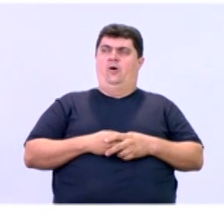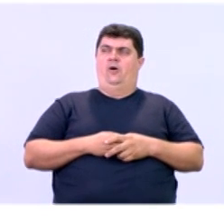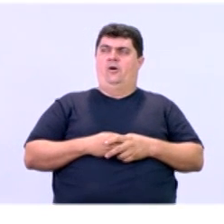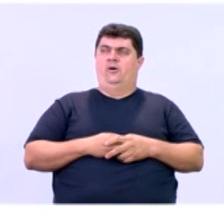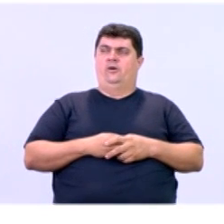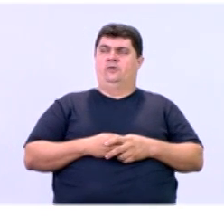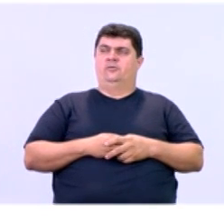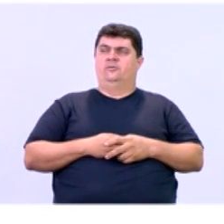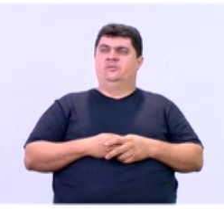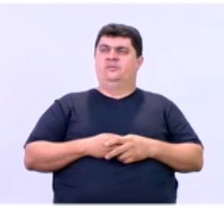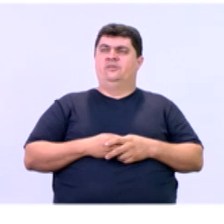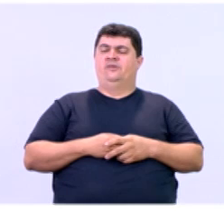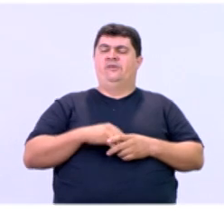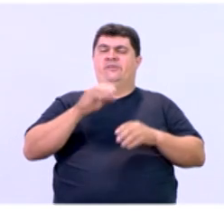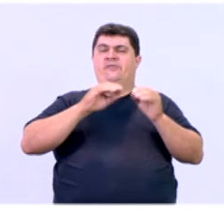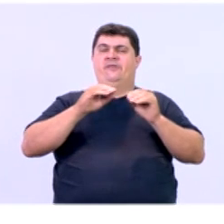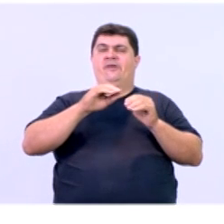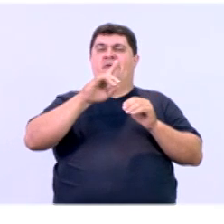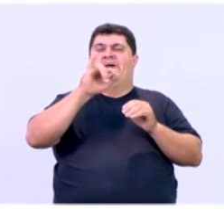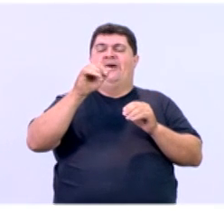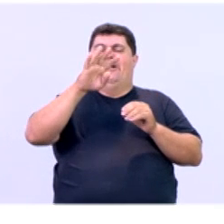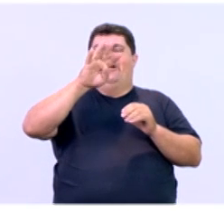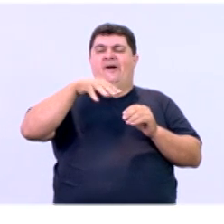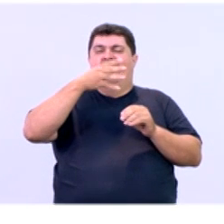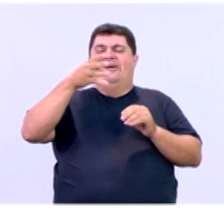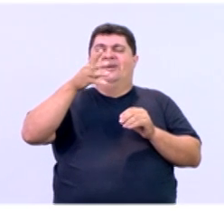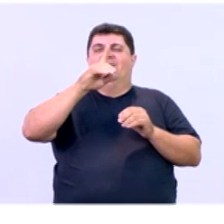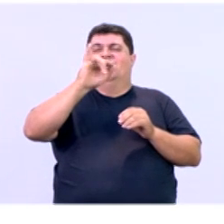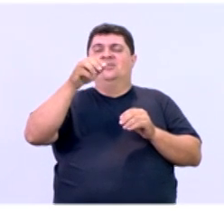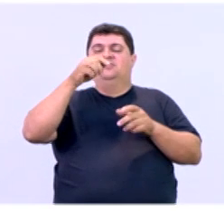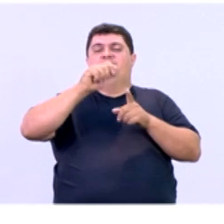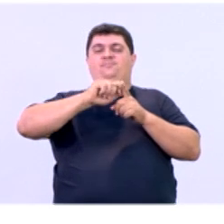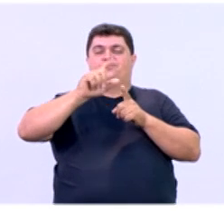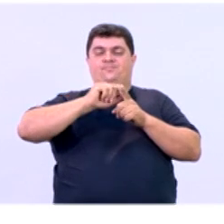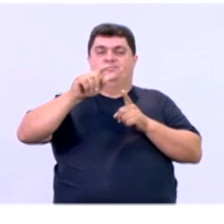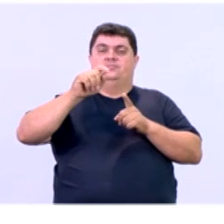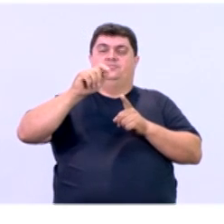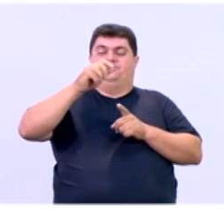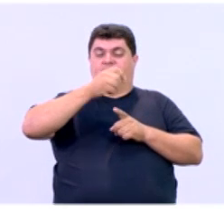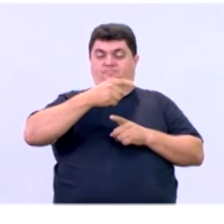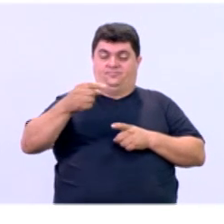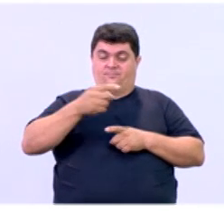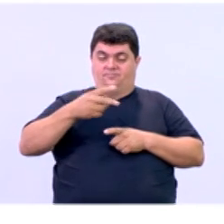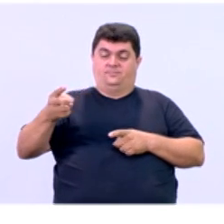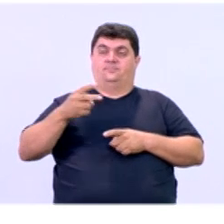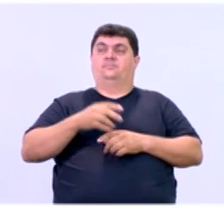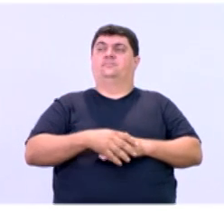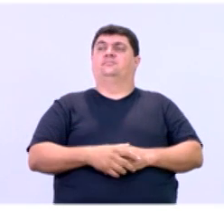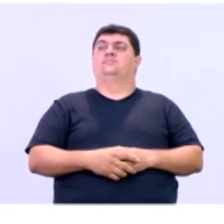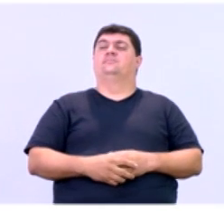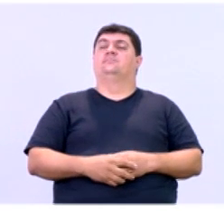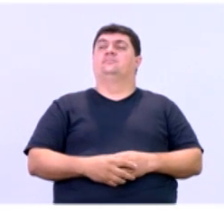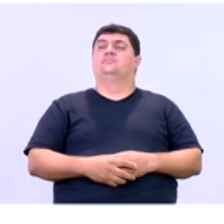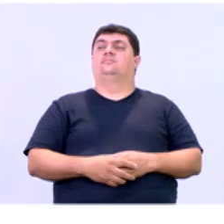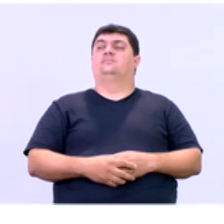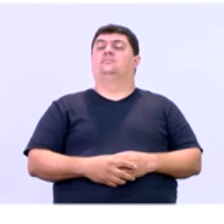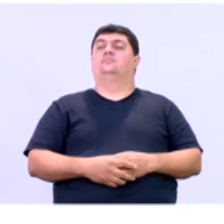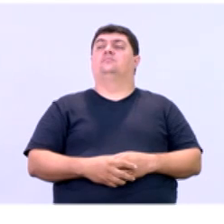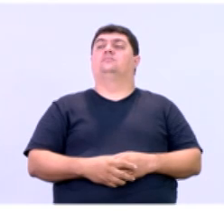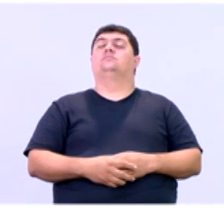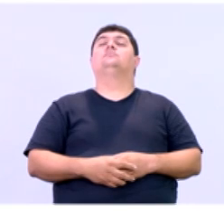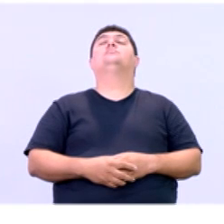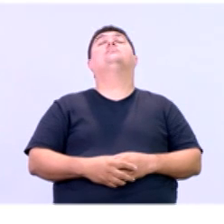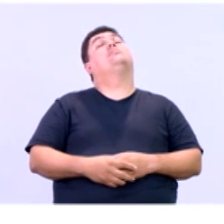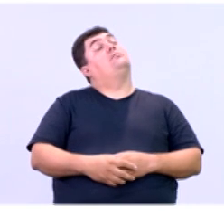fornecendo já algumas funcionalidades a mais para o nosso usuário. Então, aqui eu só estou clicando e